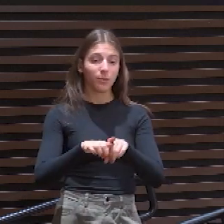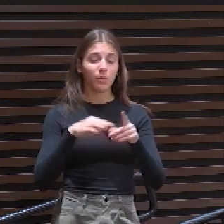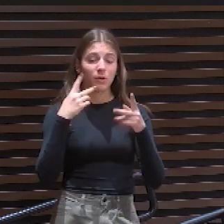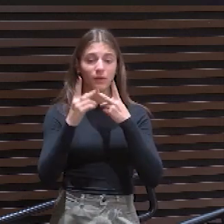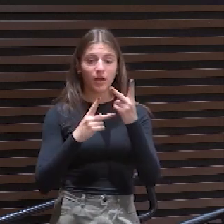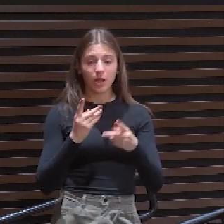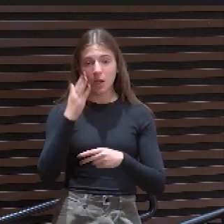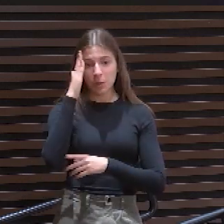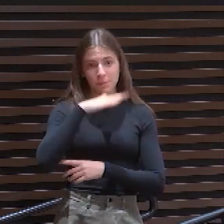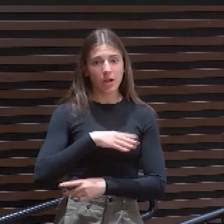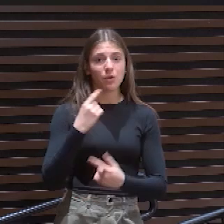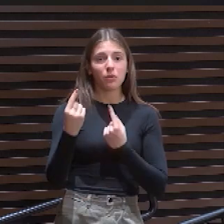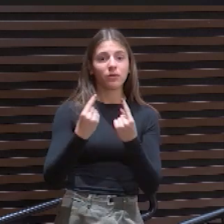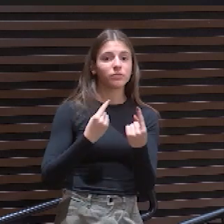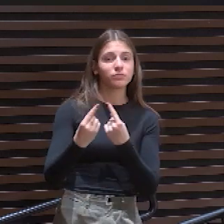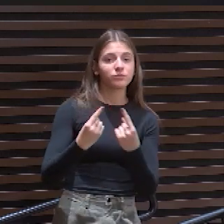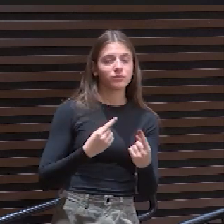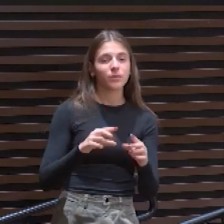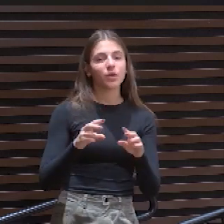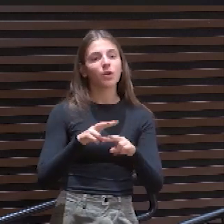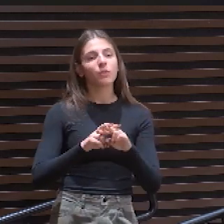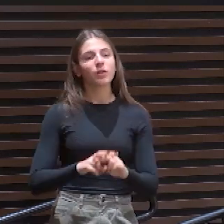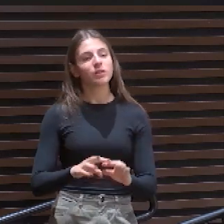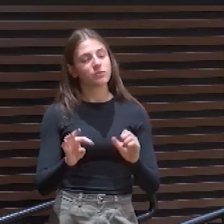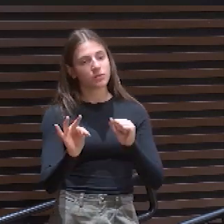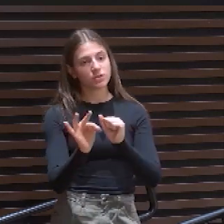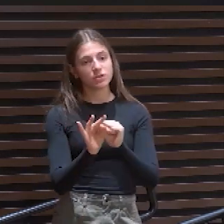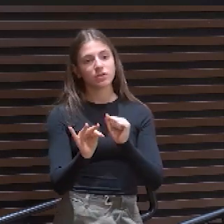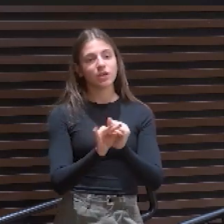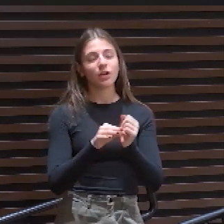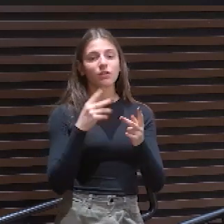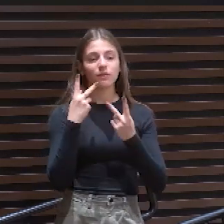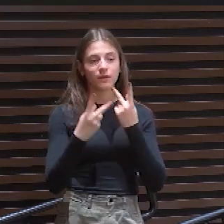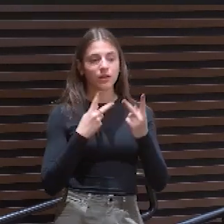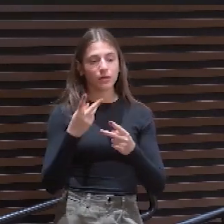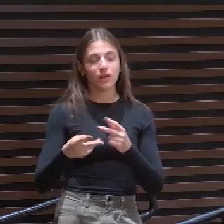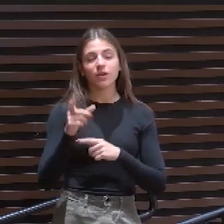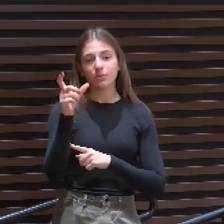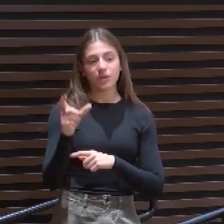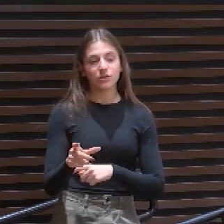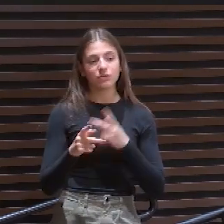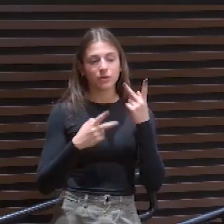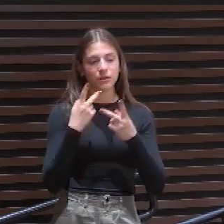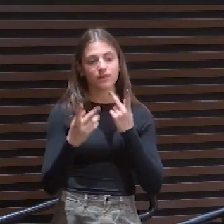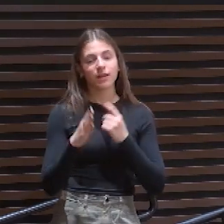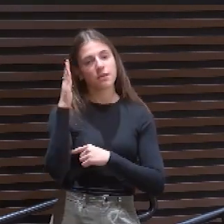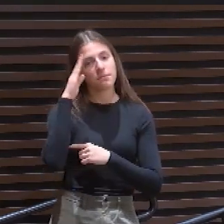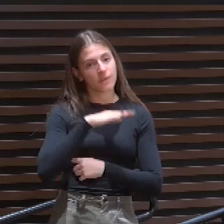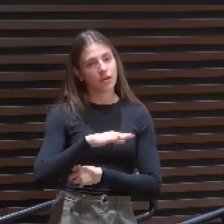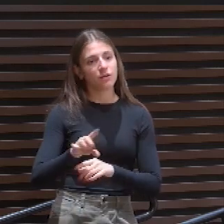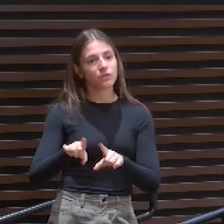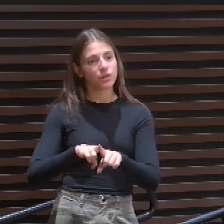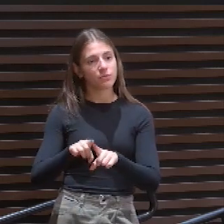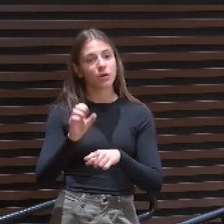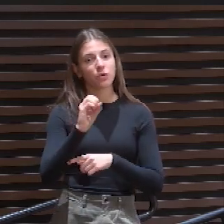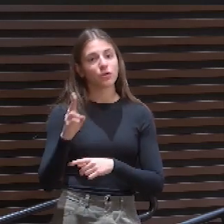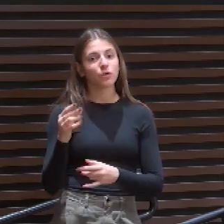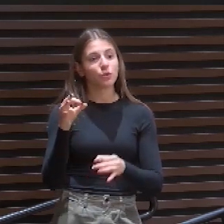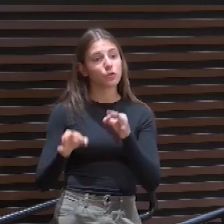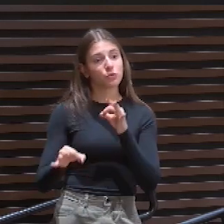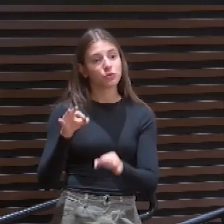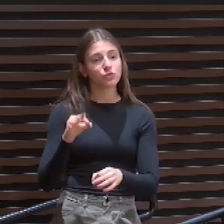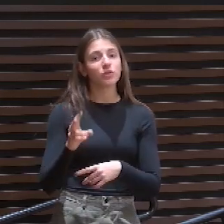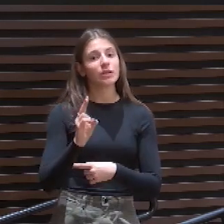Tiago precisou destacar e ensinar que aquele que fala mal do irmão ou julga seu